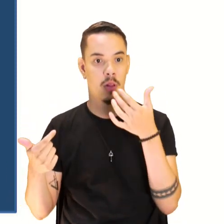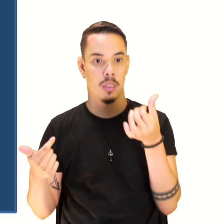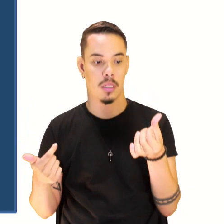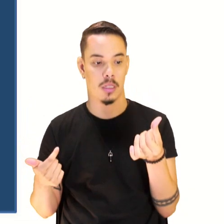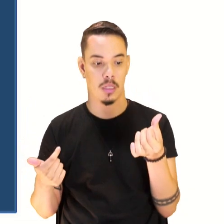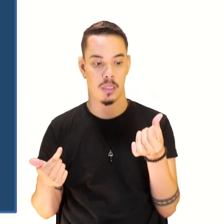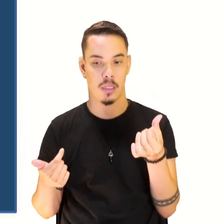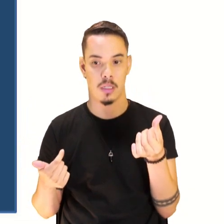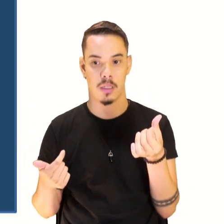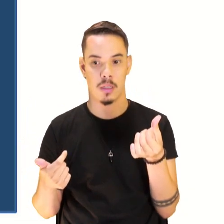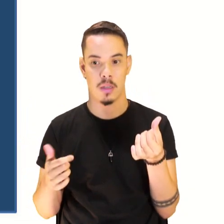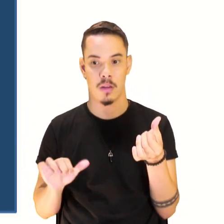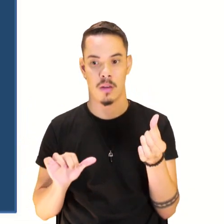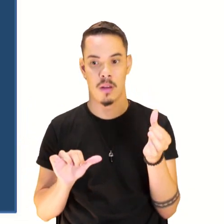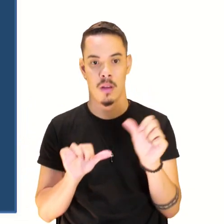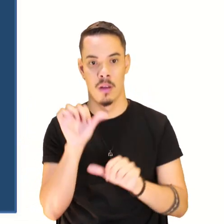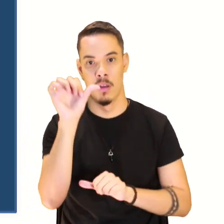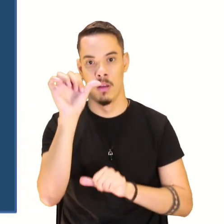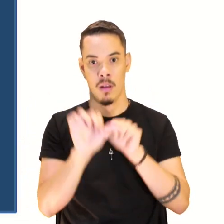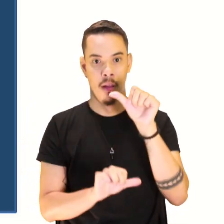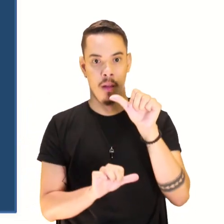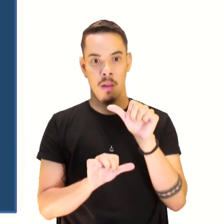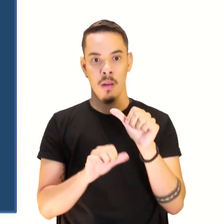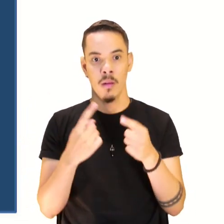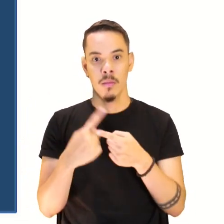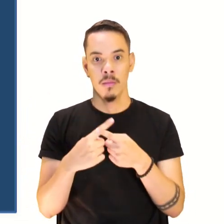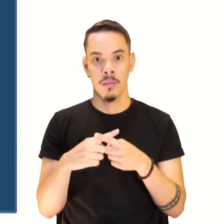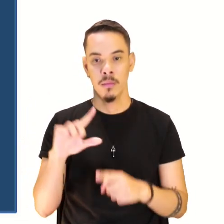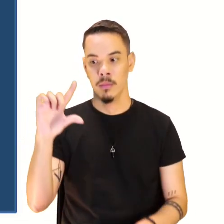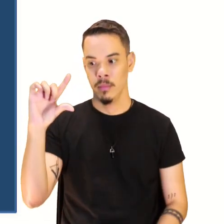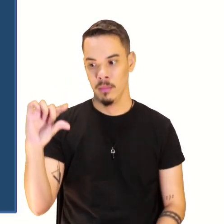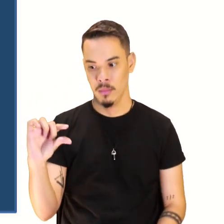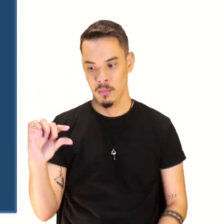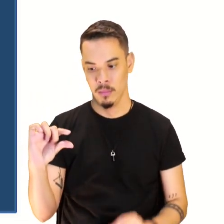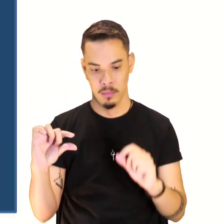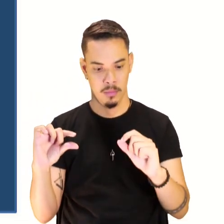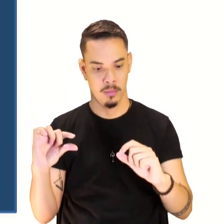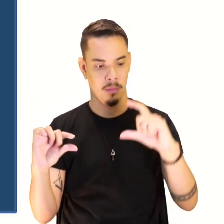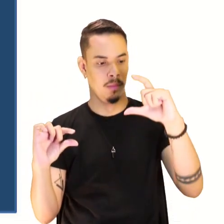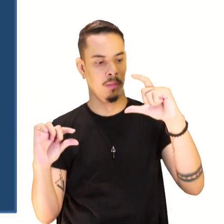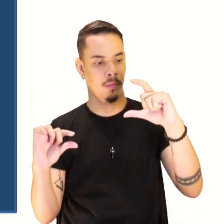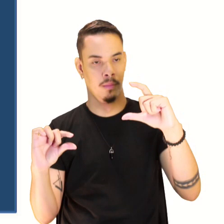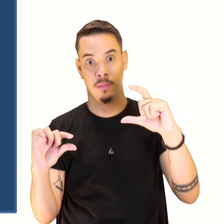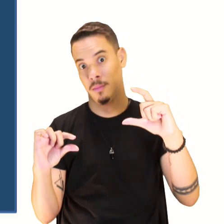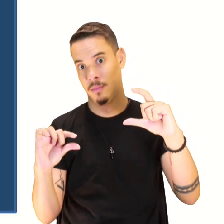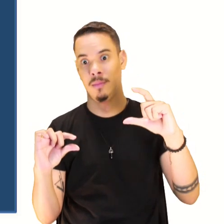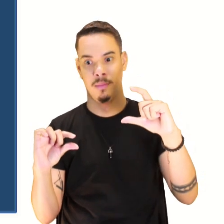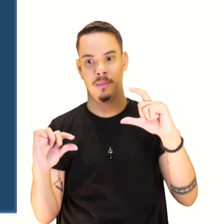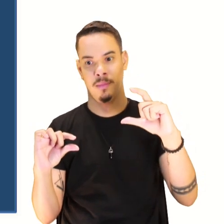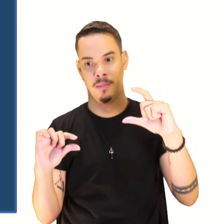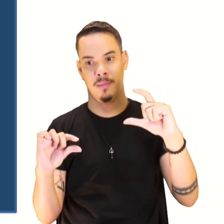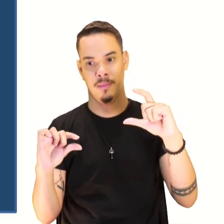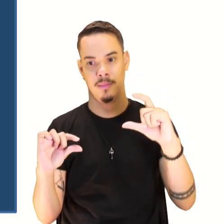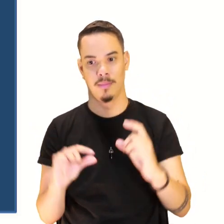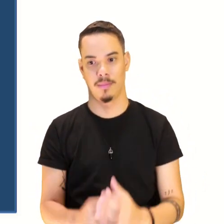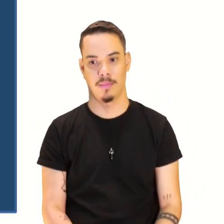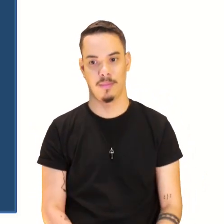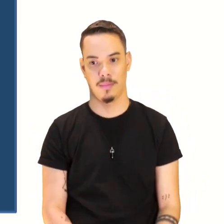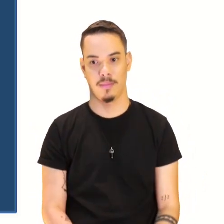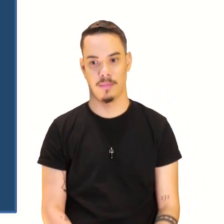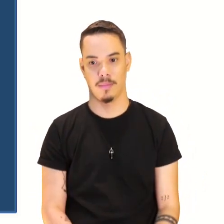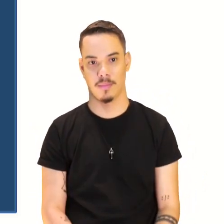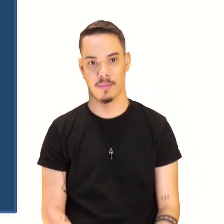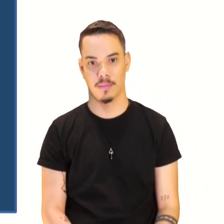vai inverter é porque é inversamente que diminui os operários tem que aumentar vamos lá então a gente tem